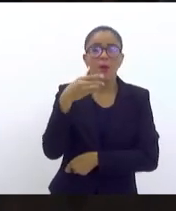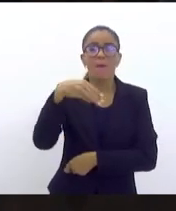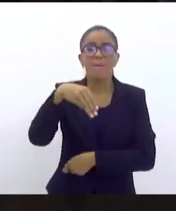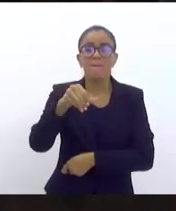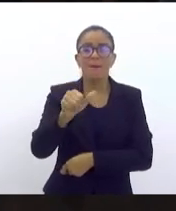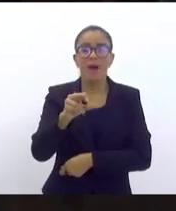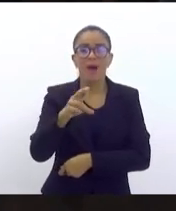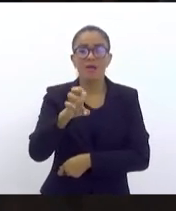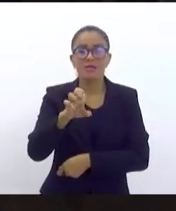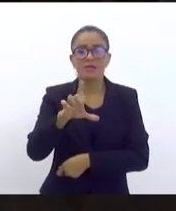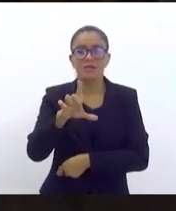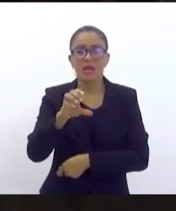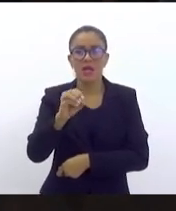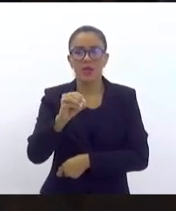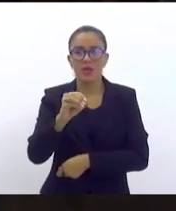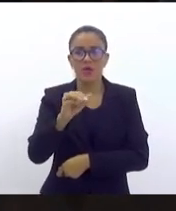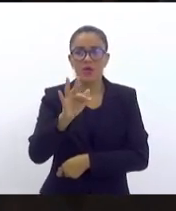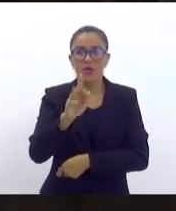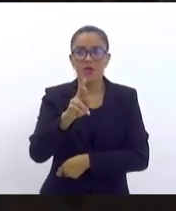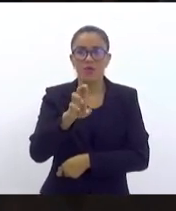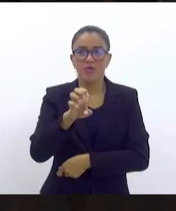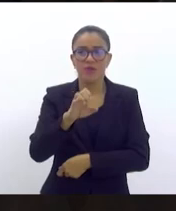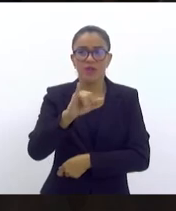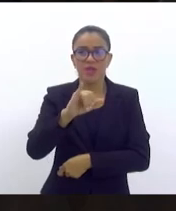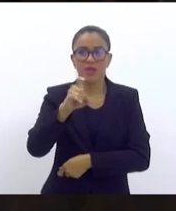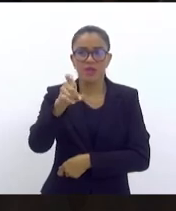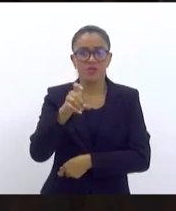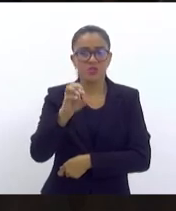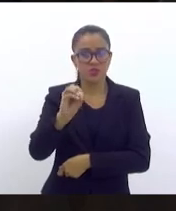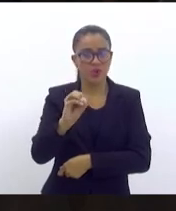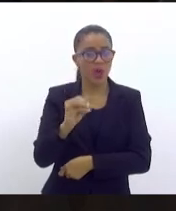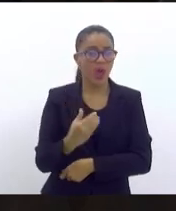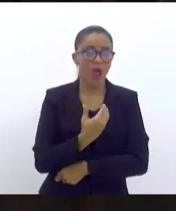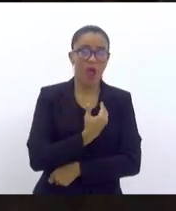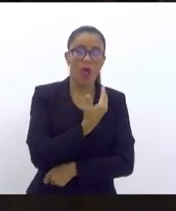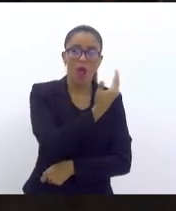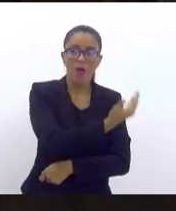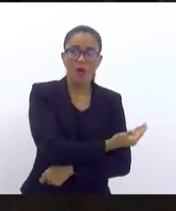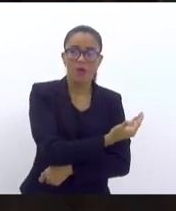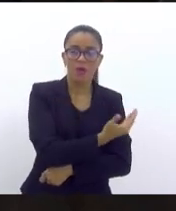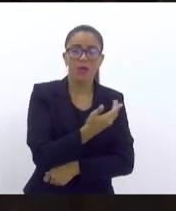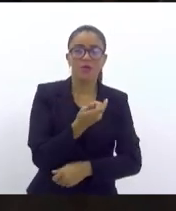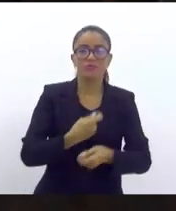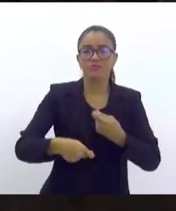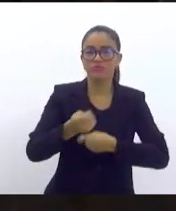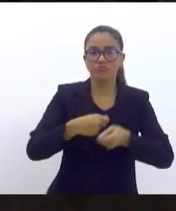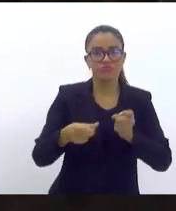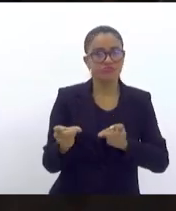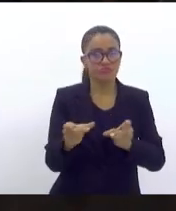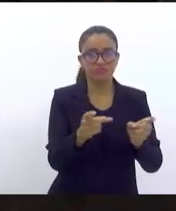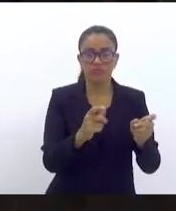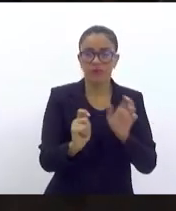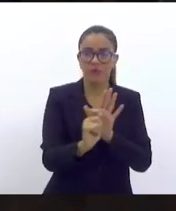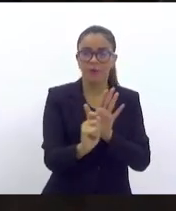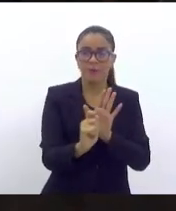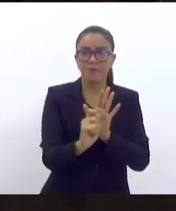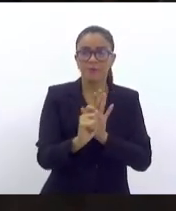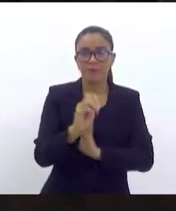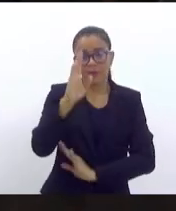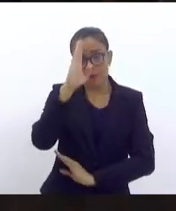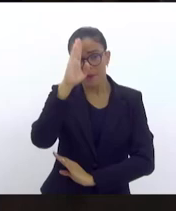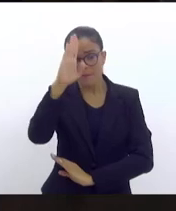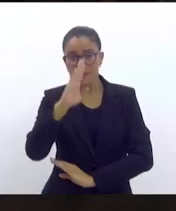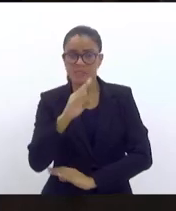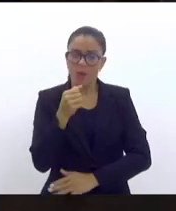nome Marcelo freixo que se permite fotografar ao lado de traficante de droga Então a nossa principal